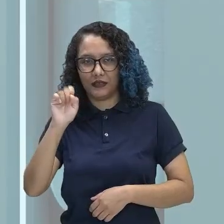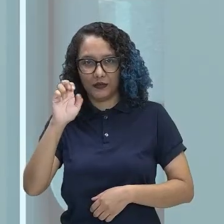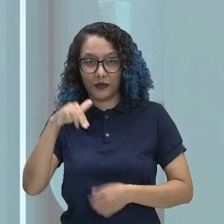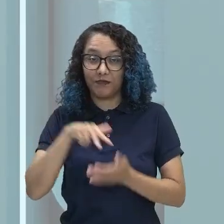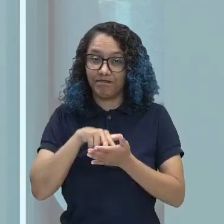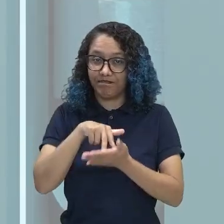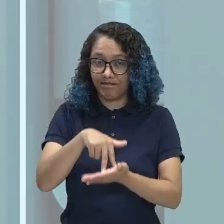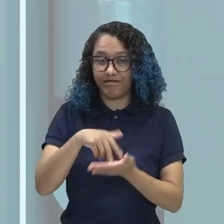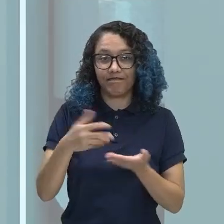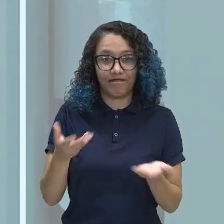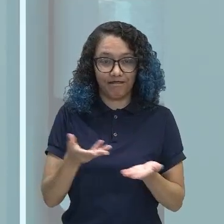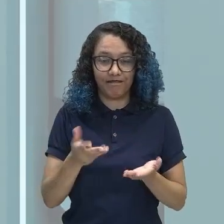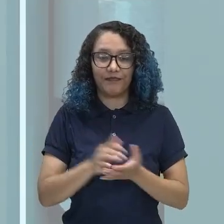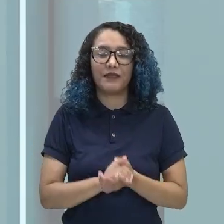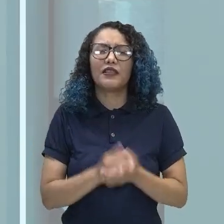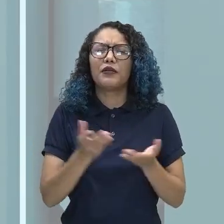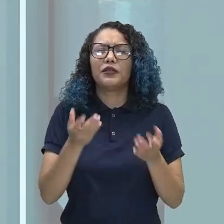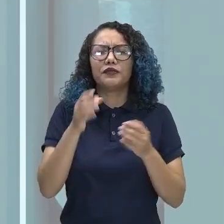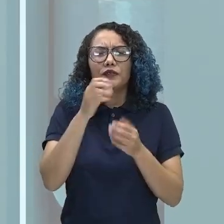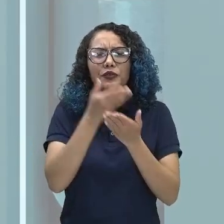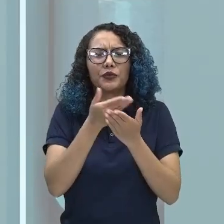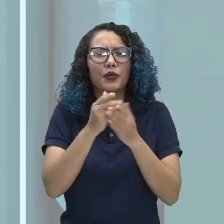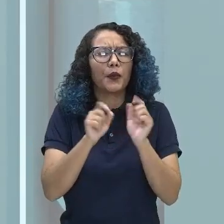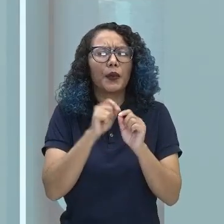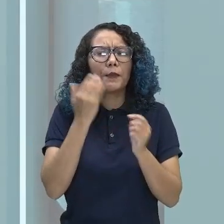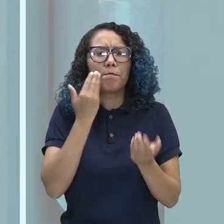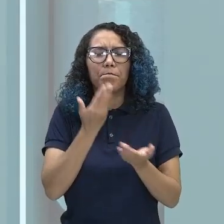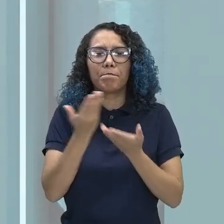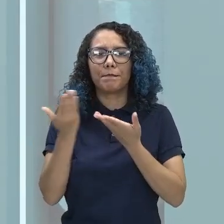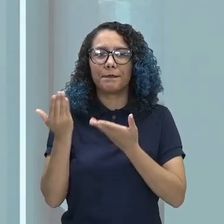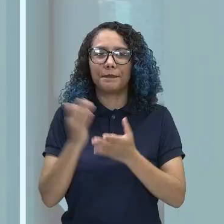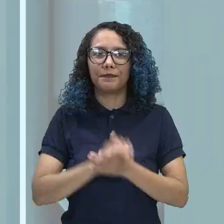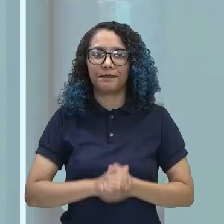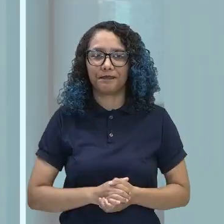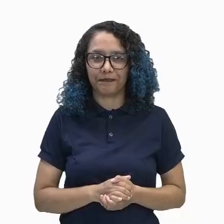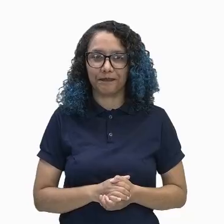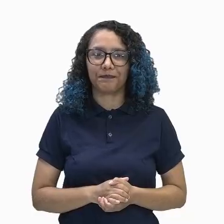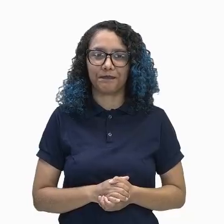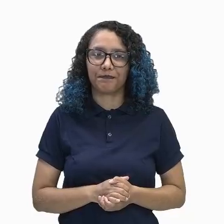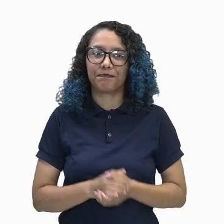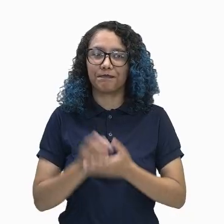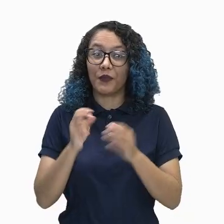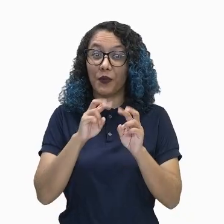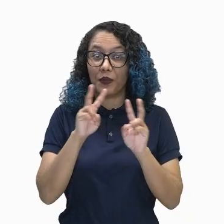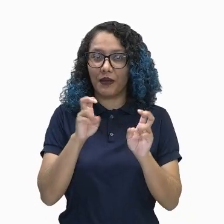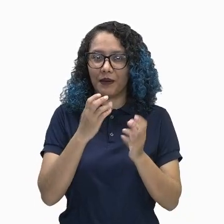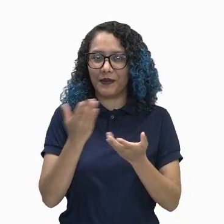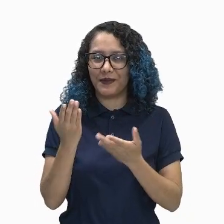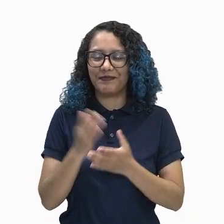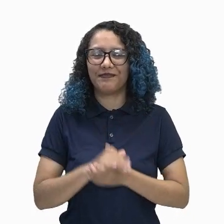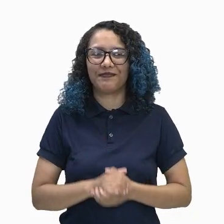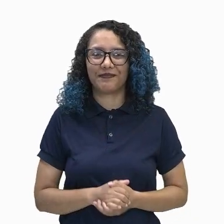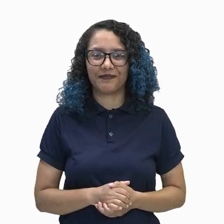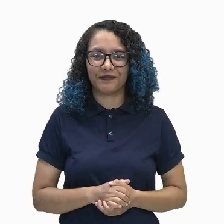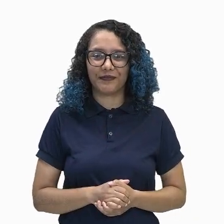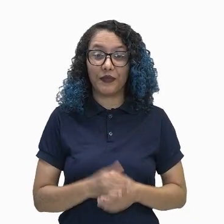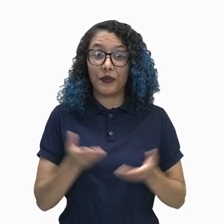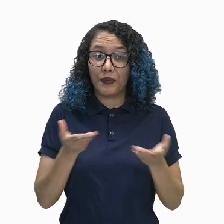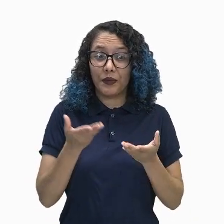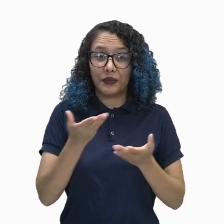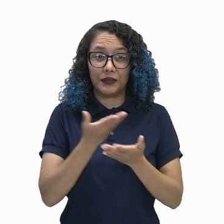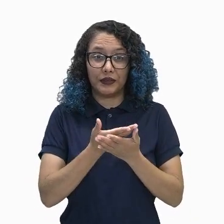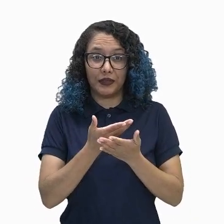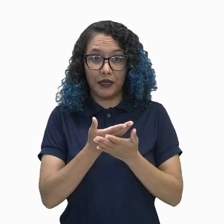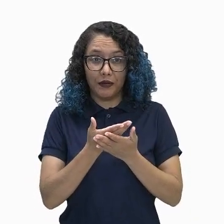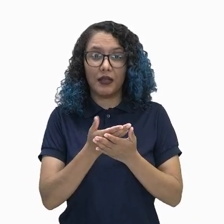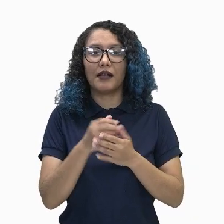momento. O que nós teremos nesta aula, colocando aí para vocês o nosso momento, o nosso objeto de conhecimento, hoje, revisão